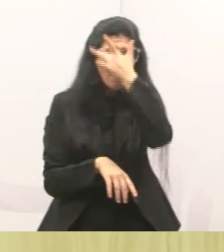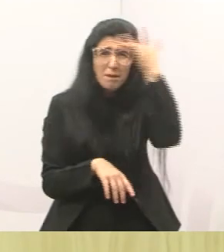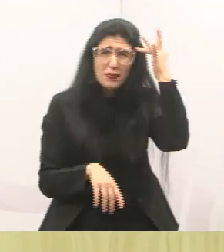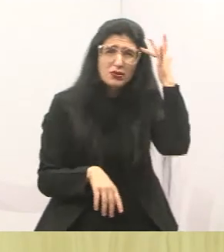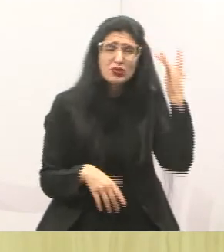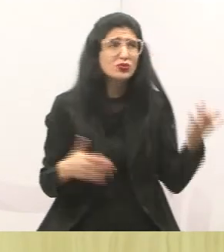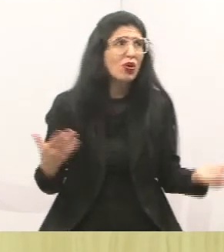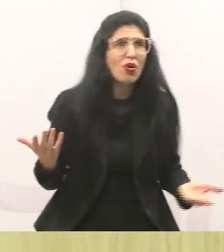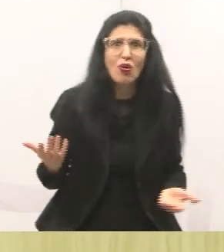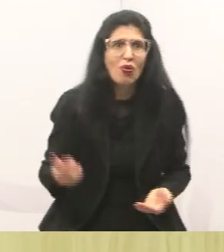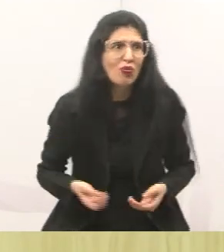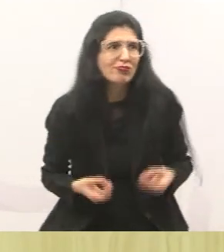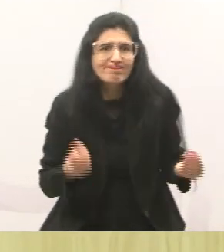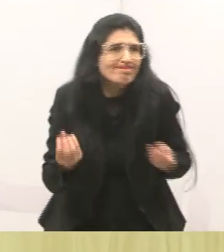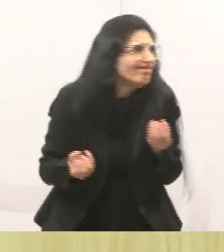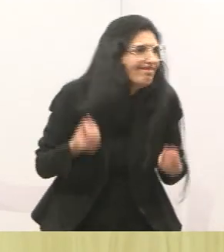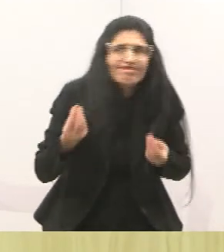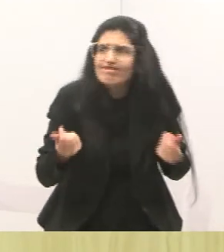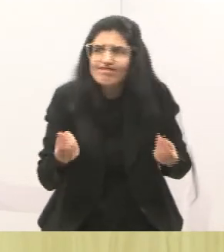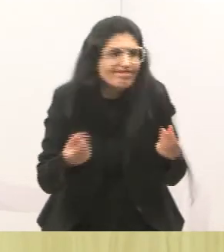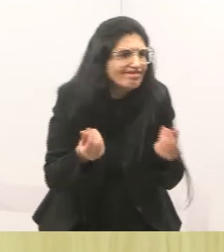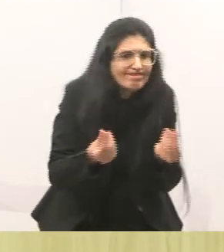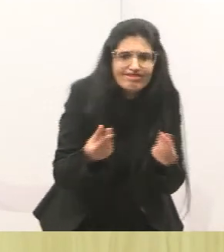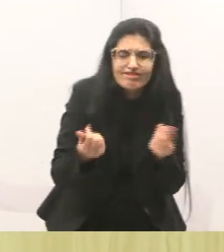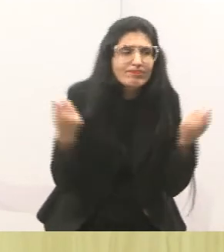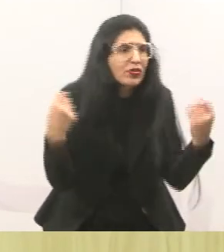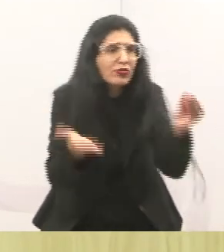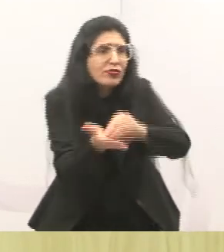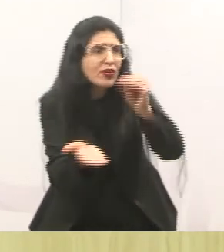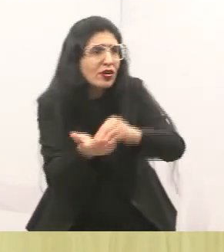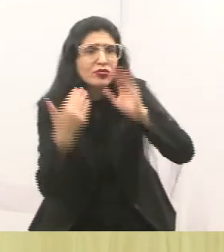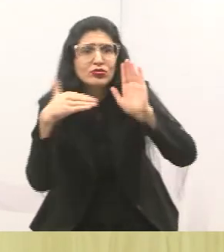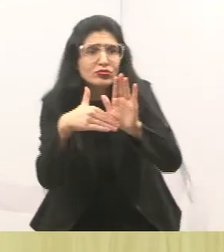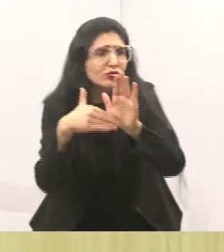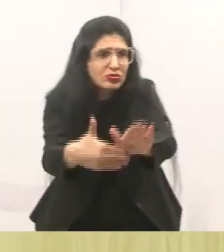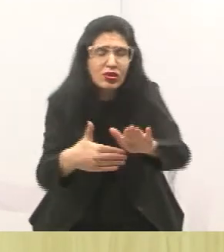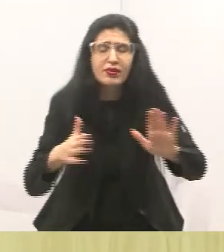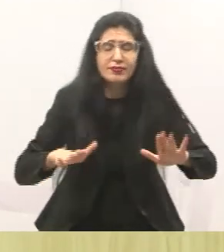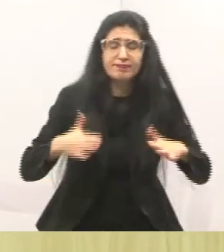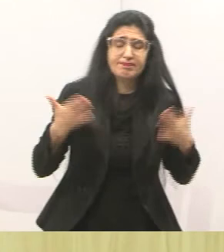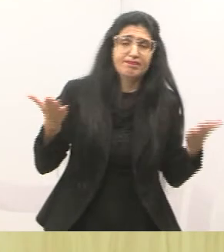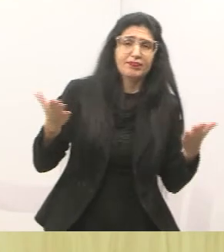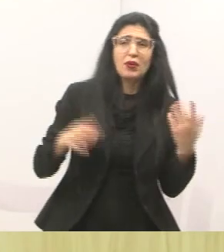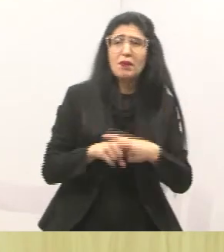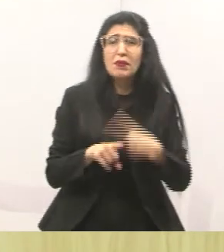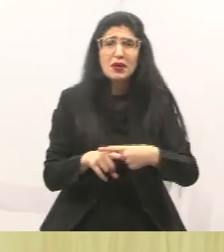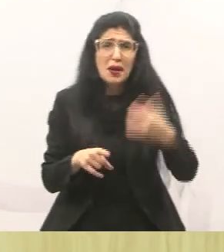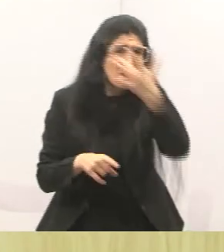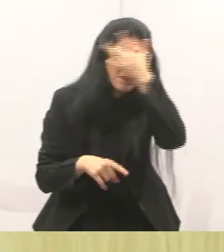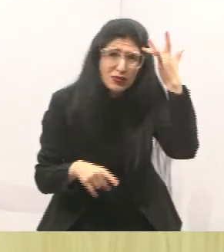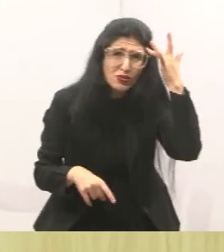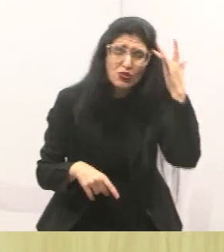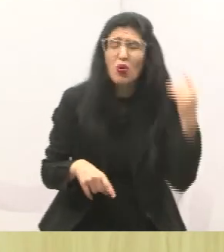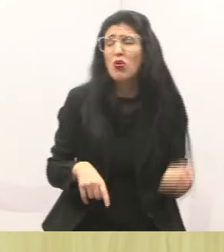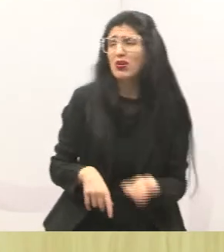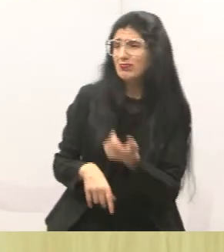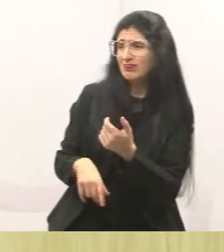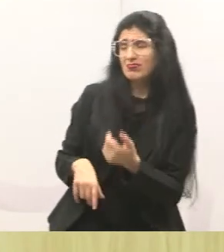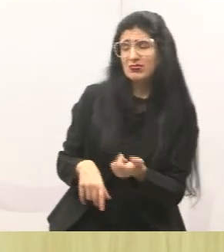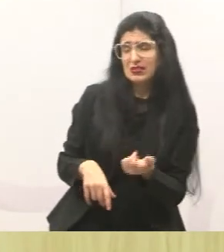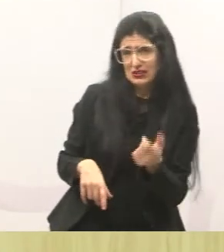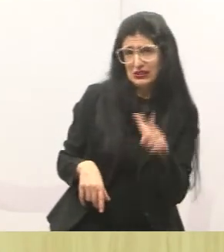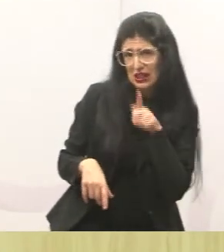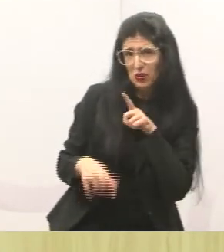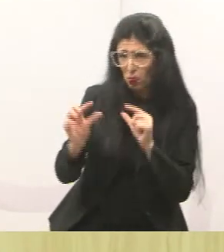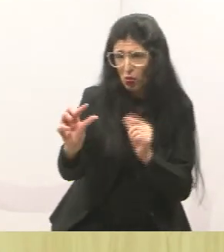mercê de cada gestor e os usuários da rede pública perdidos, pois nem todos possuem o acesso à internet em sua